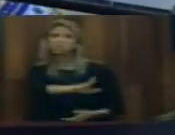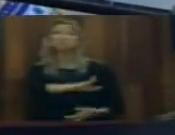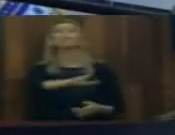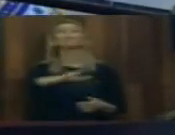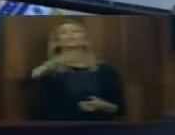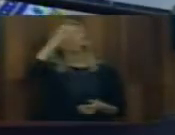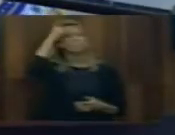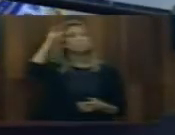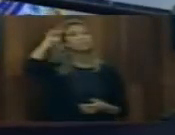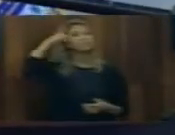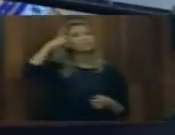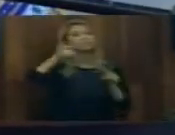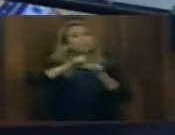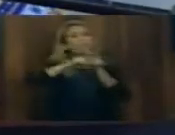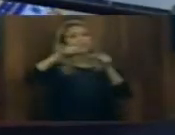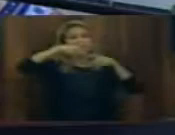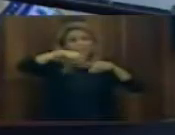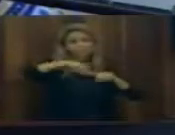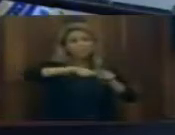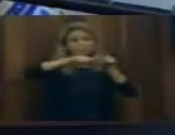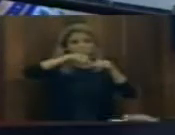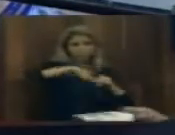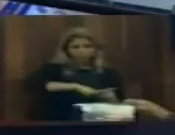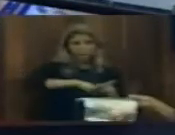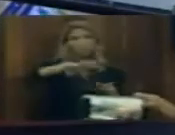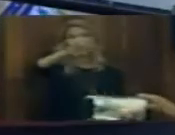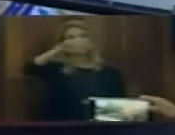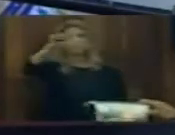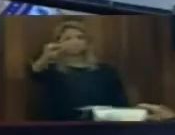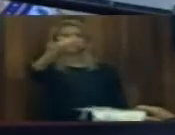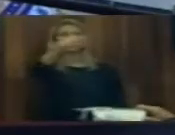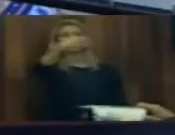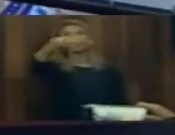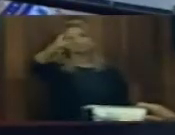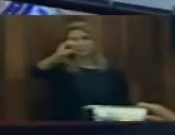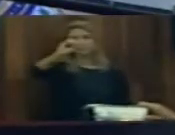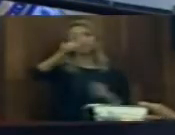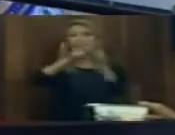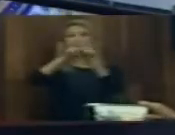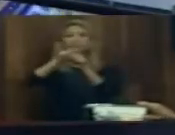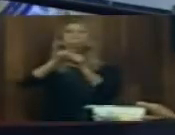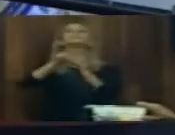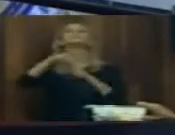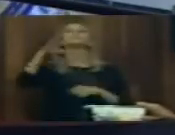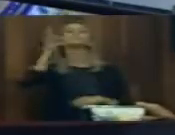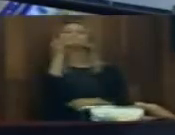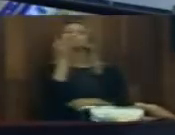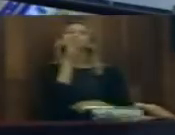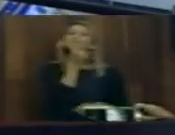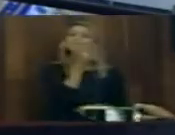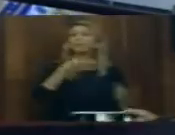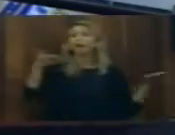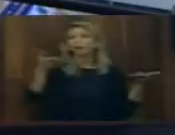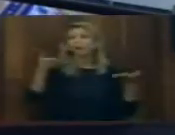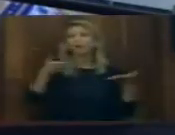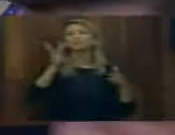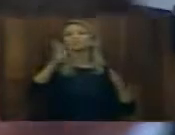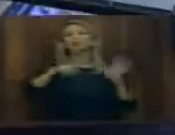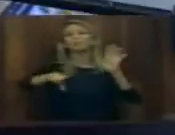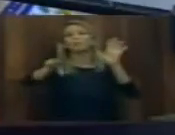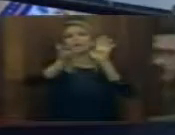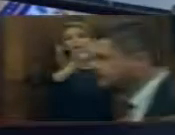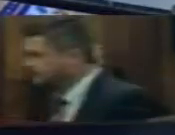do candomblé é 30 de setembro, agora que se comemora. Foi uma lei sancionada